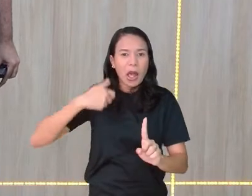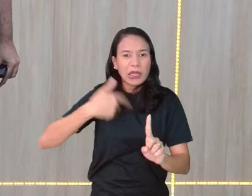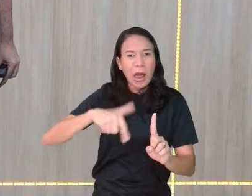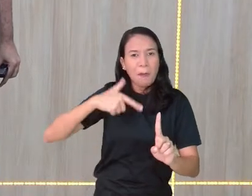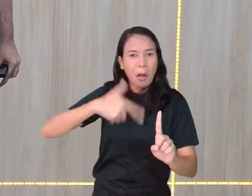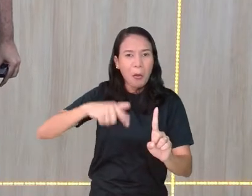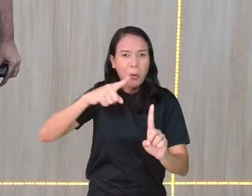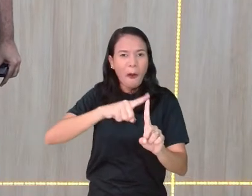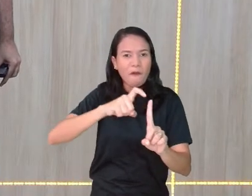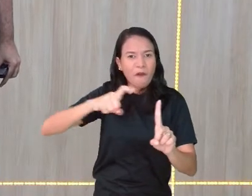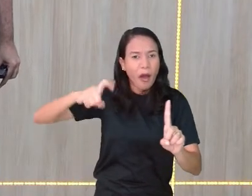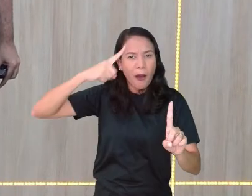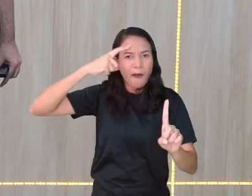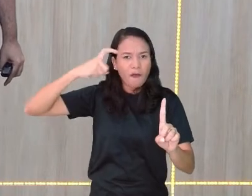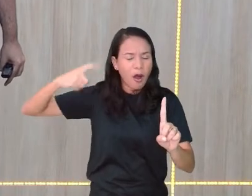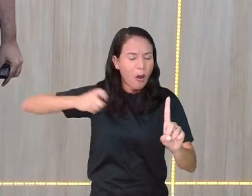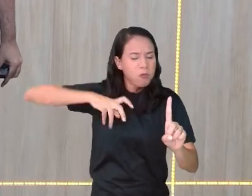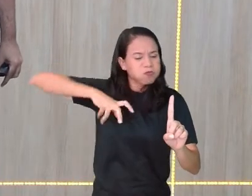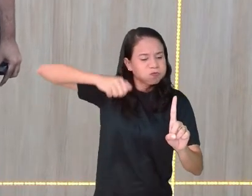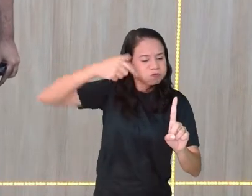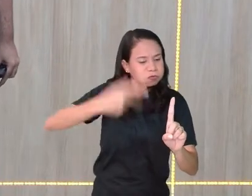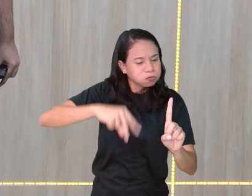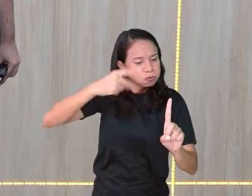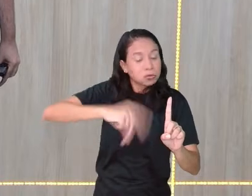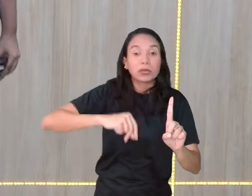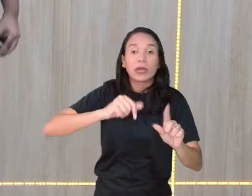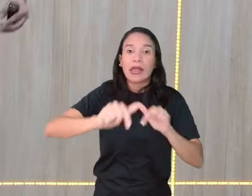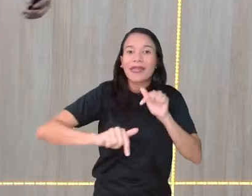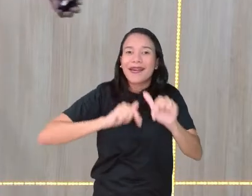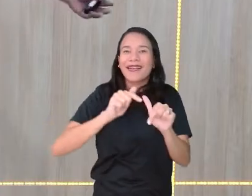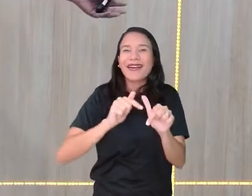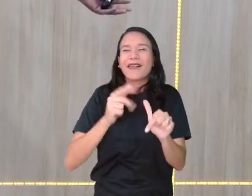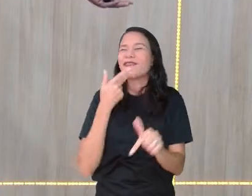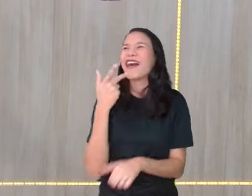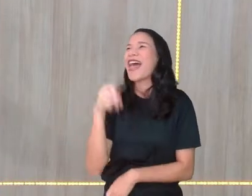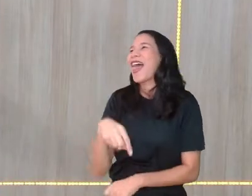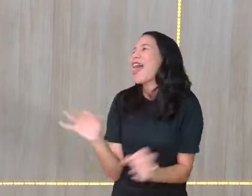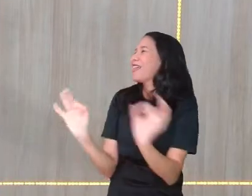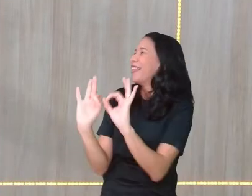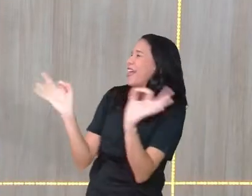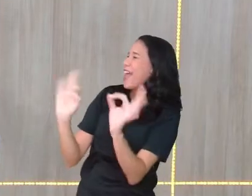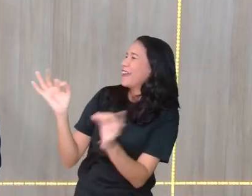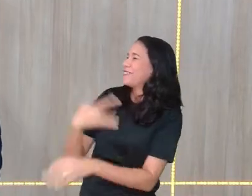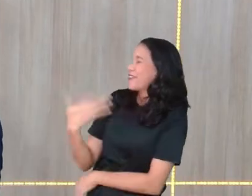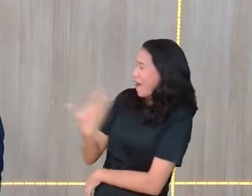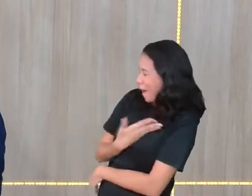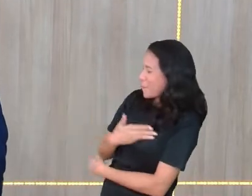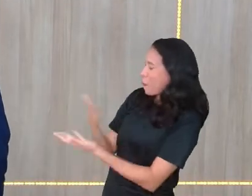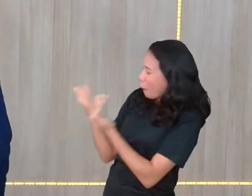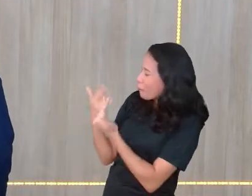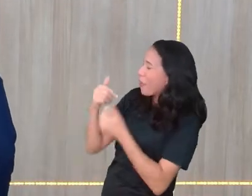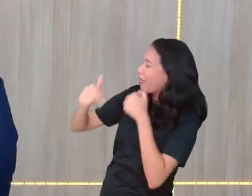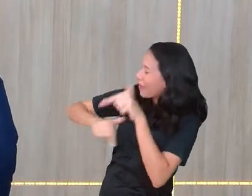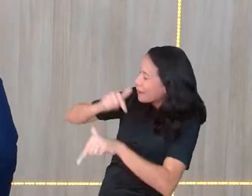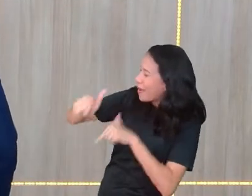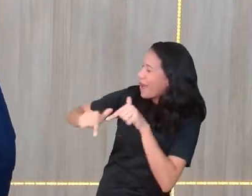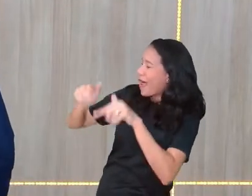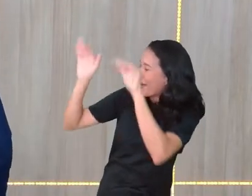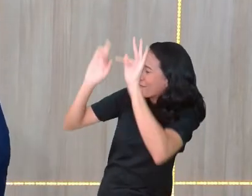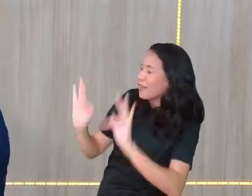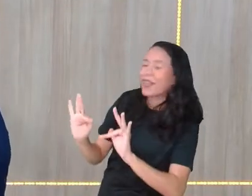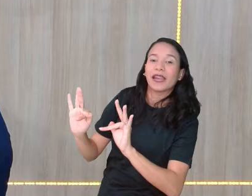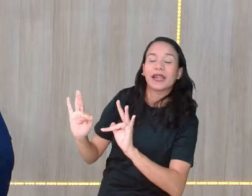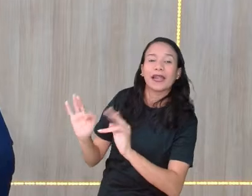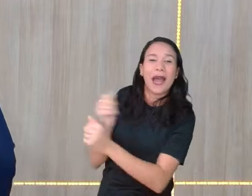dos povos que estavam aqui. Não vamos pensar que foi aquela coisa bem... Ai, meus amigos, aquela coisa toda bem